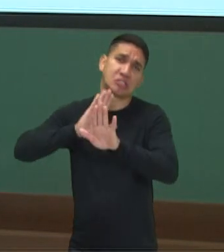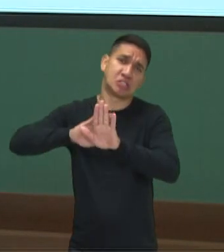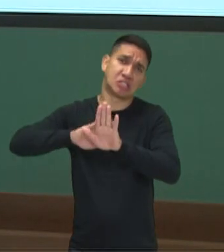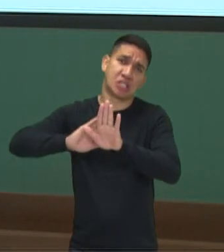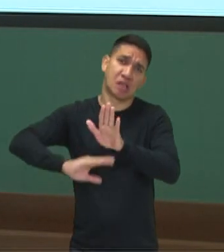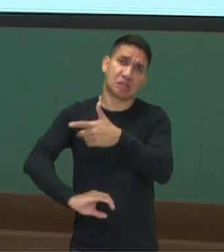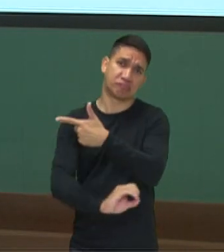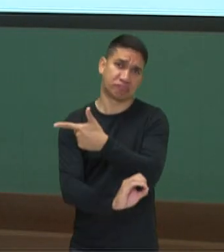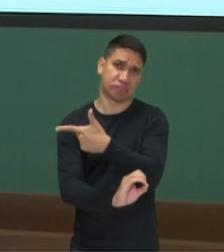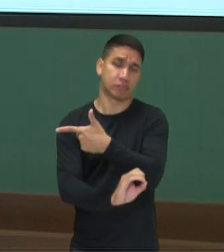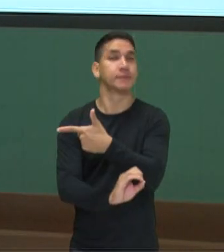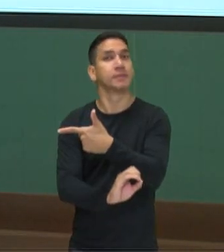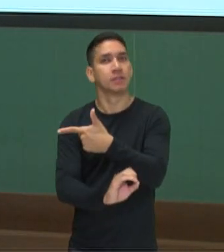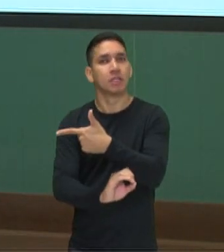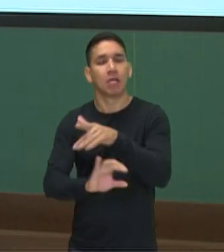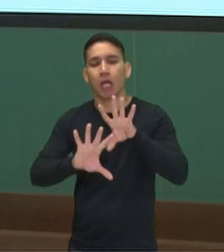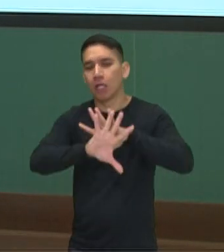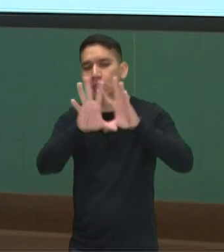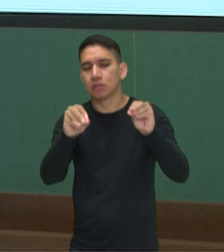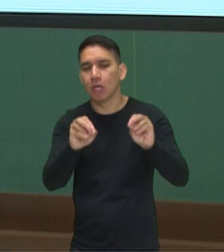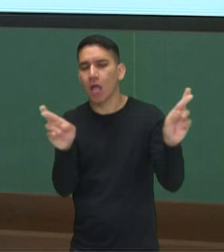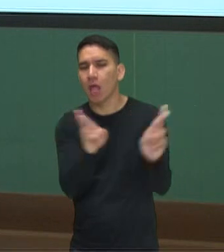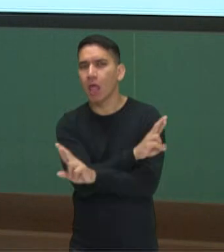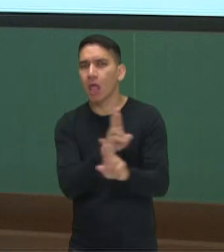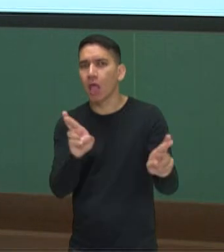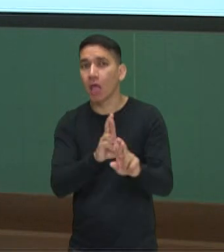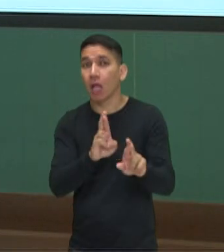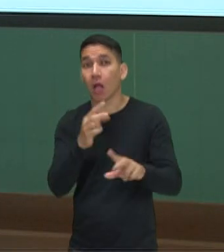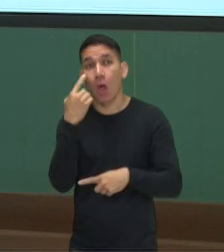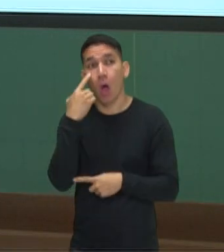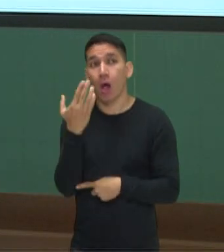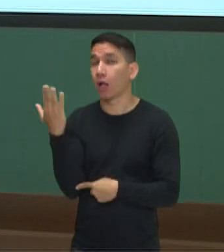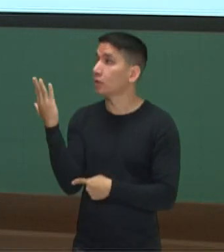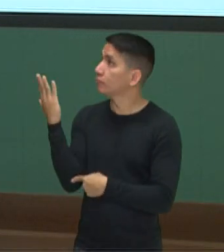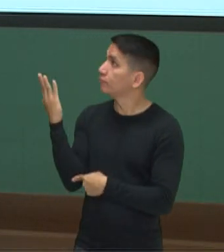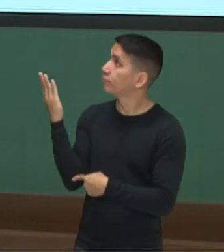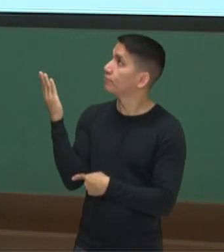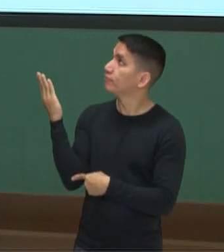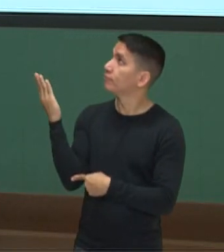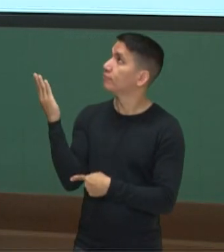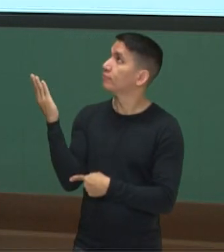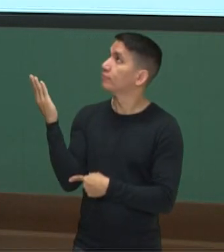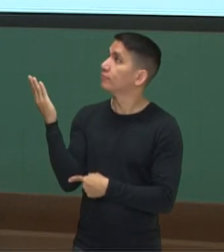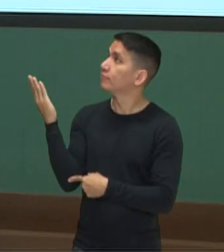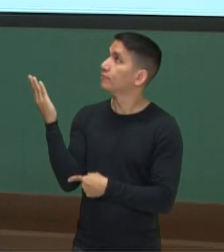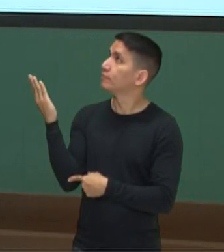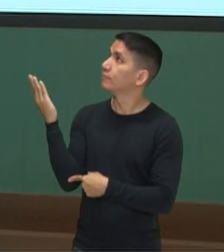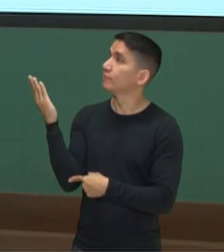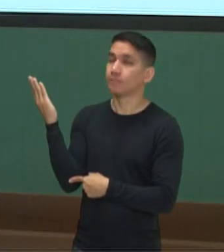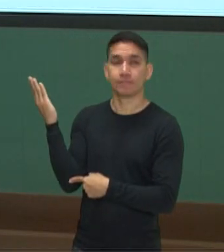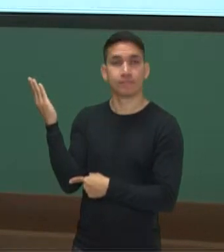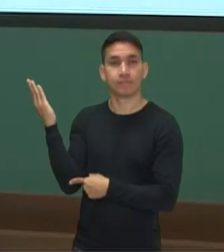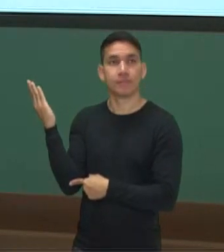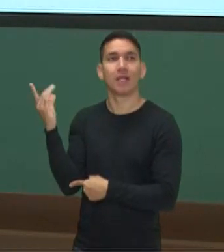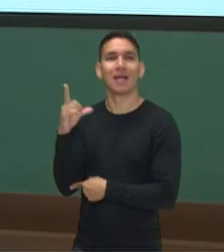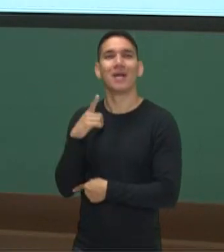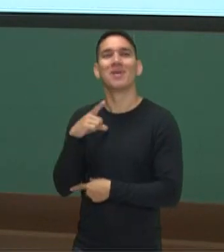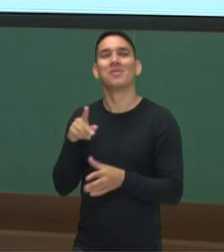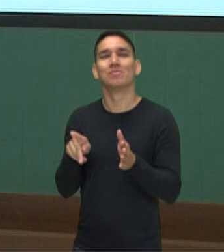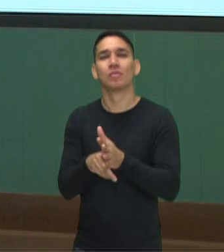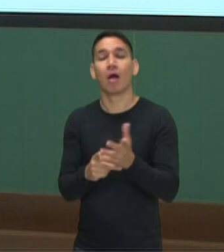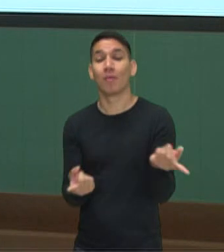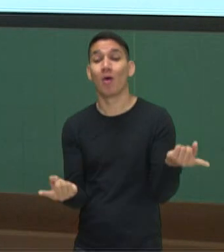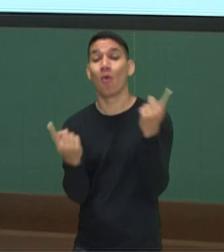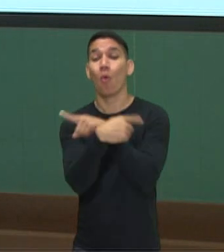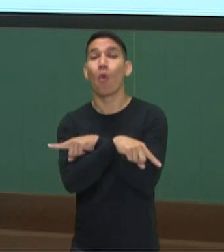zero. Colocando isso na relação fundamental, você vai ficar com essa continha aqui, ó. Então, eu tenho uma